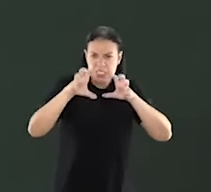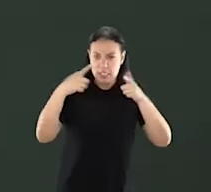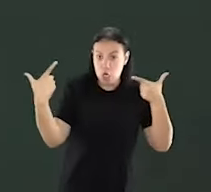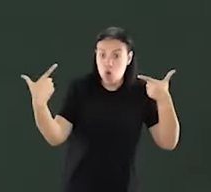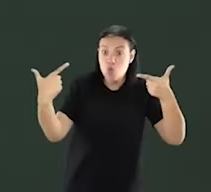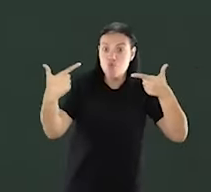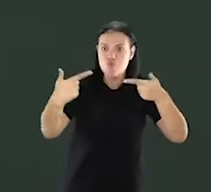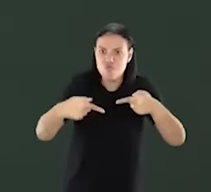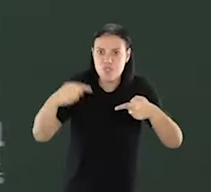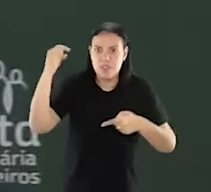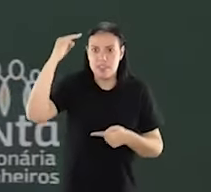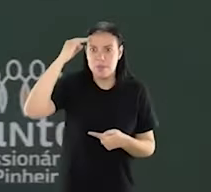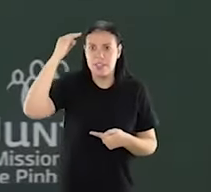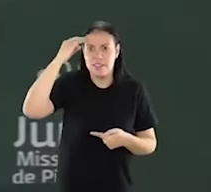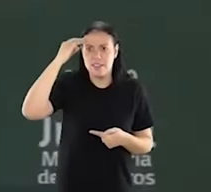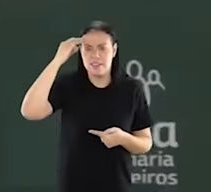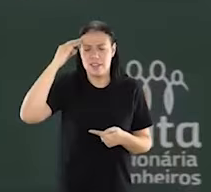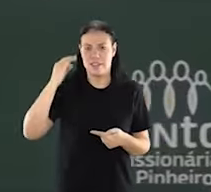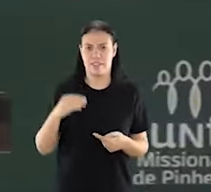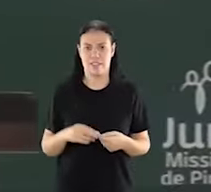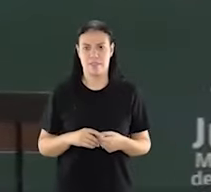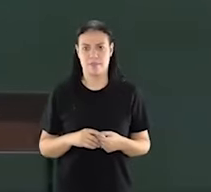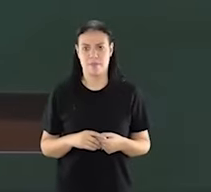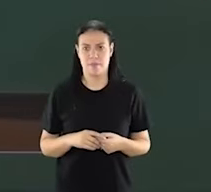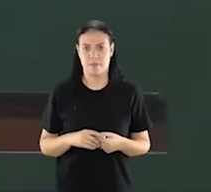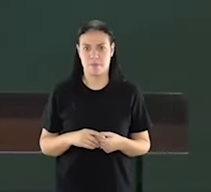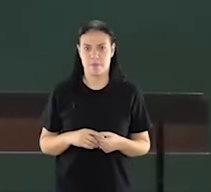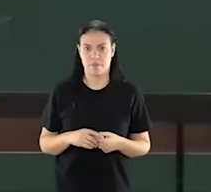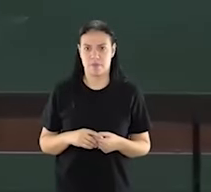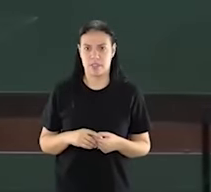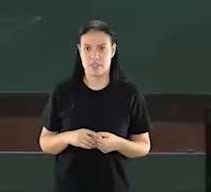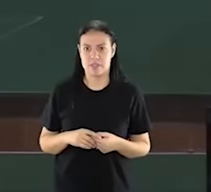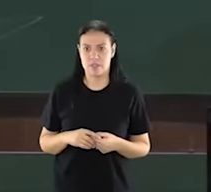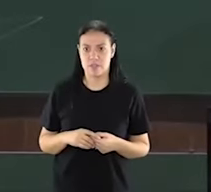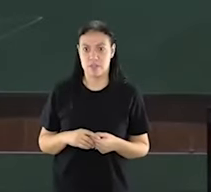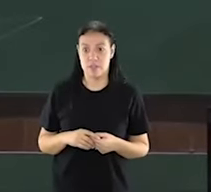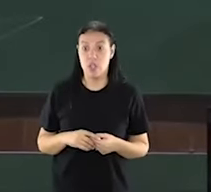você perceber, no verso 6, diz que eles molestaram a ela.